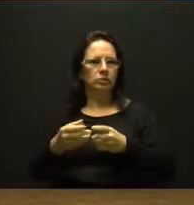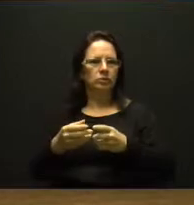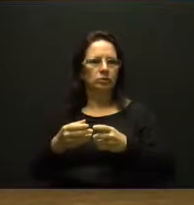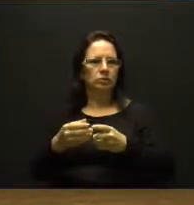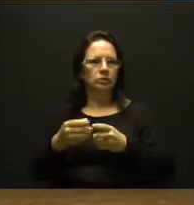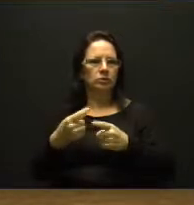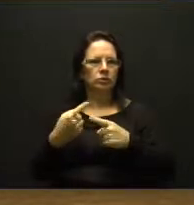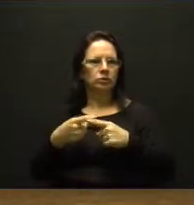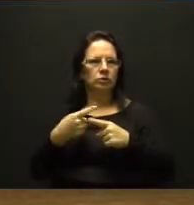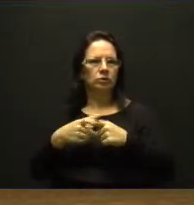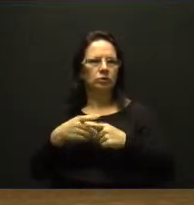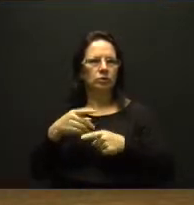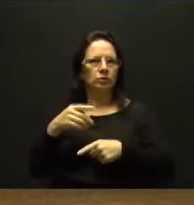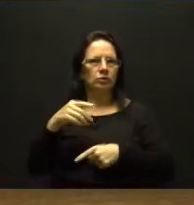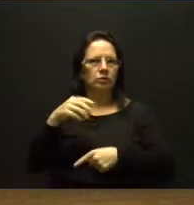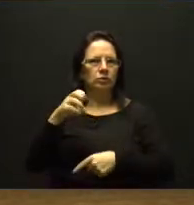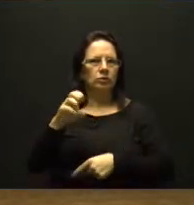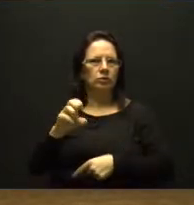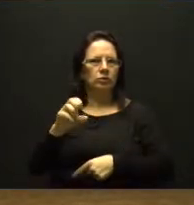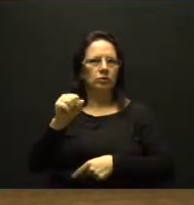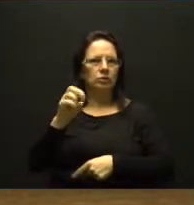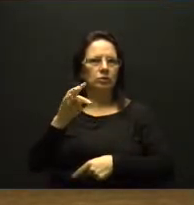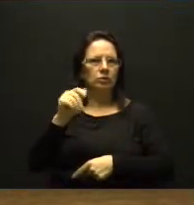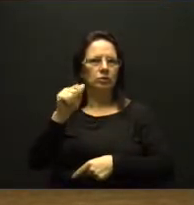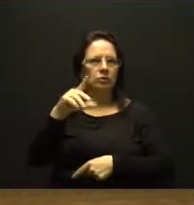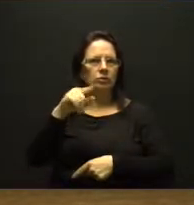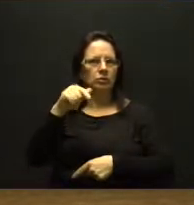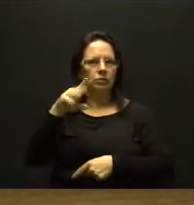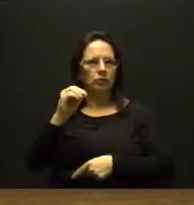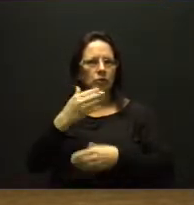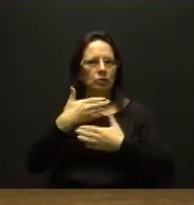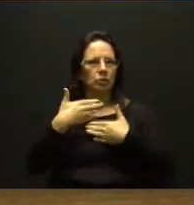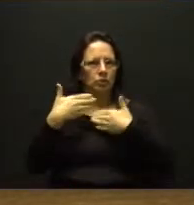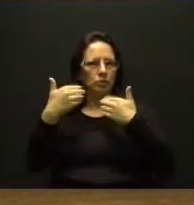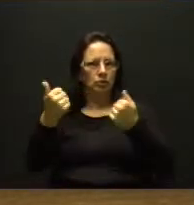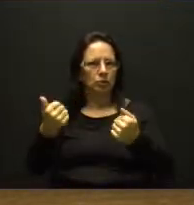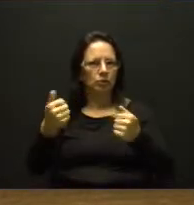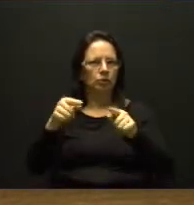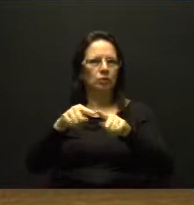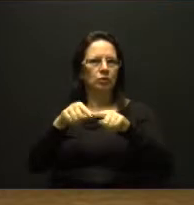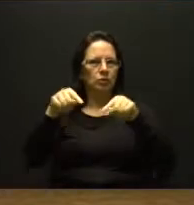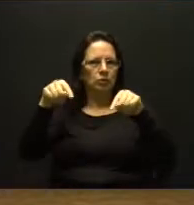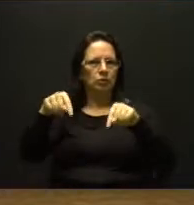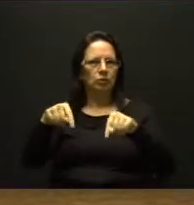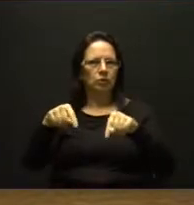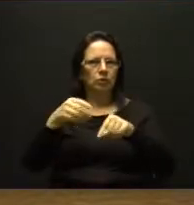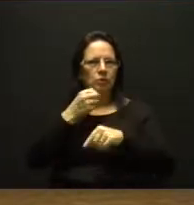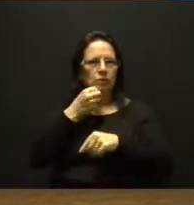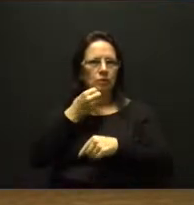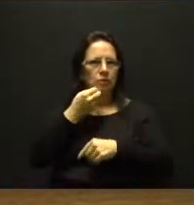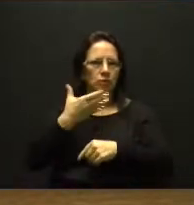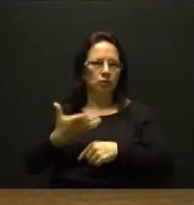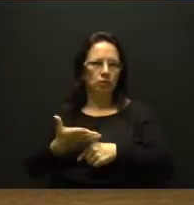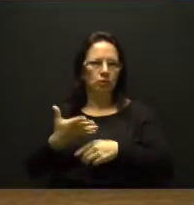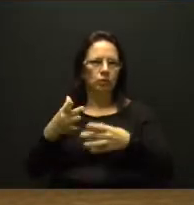porque as instalações físicas daquele local elas passam por melhorias e estão de de bom a gravidez como um acordo